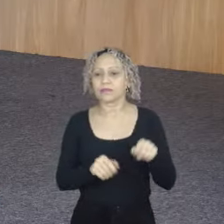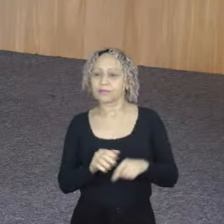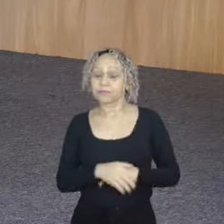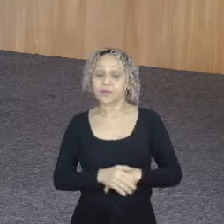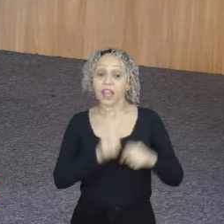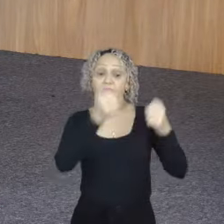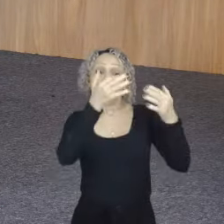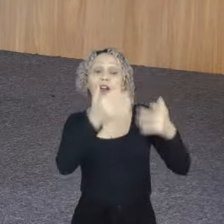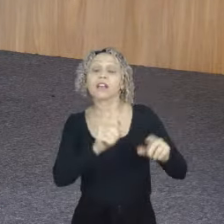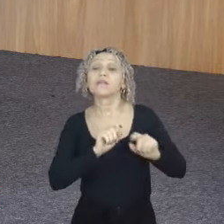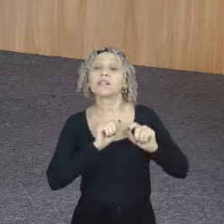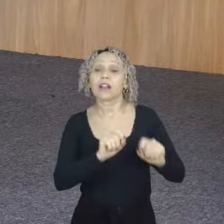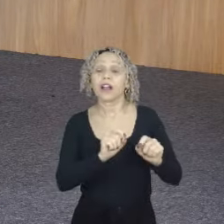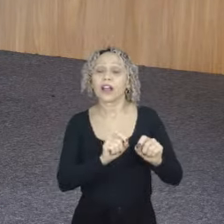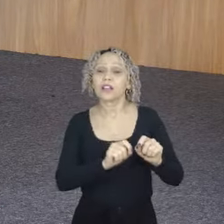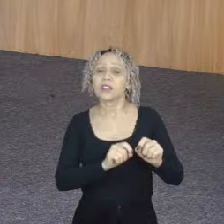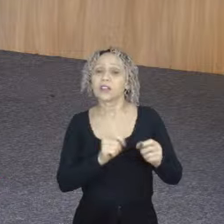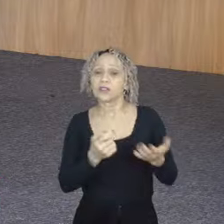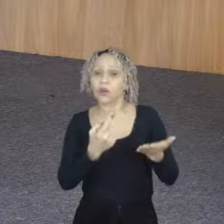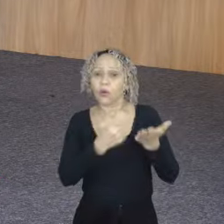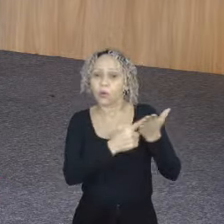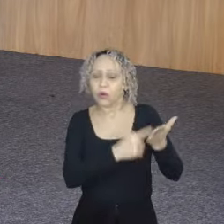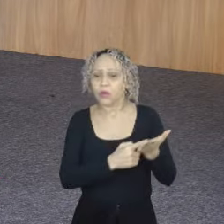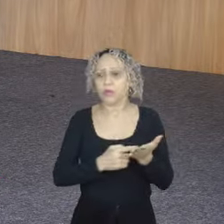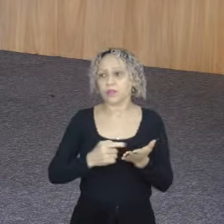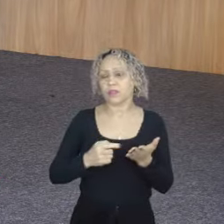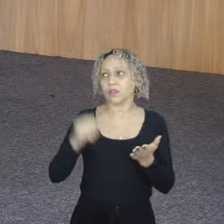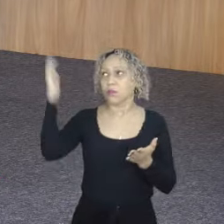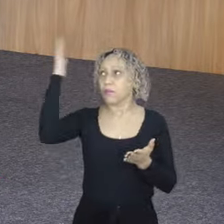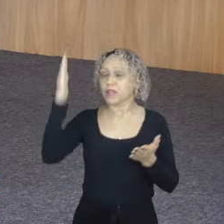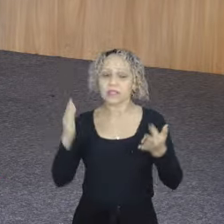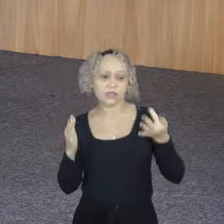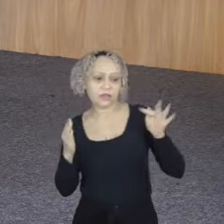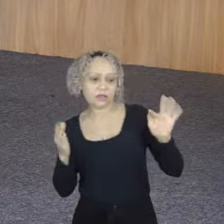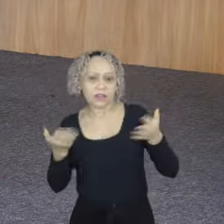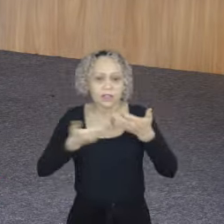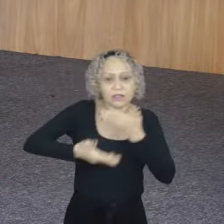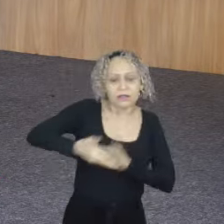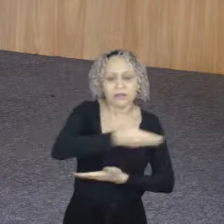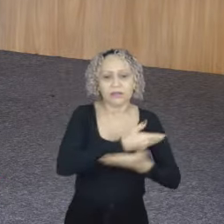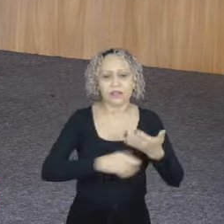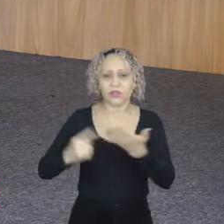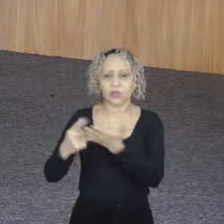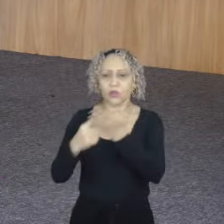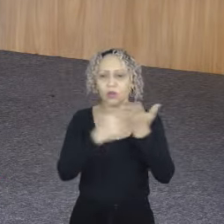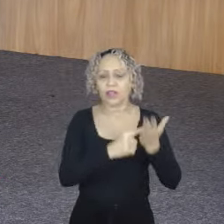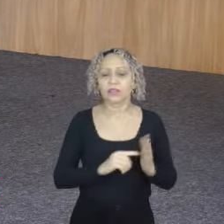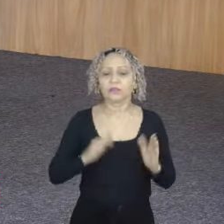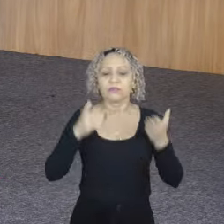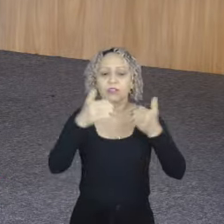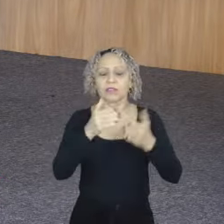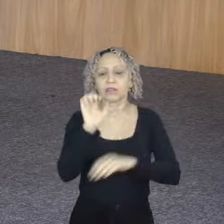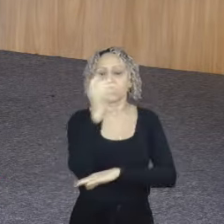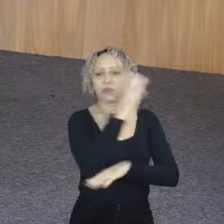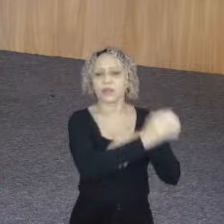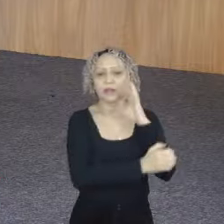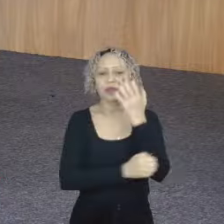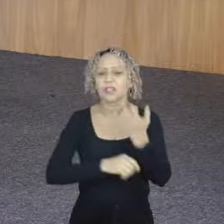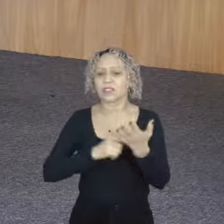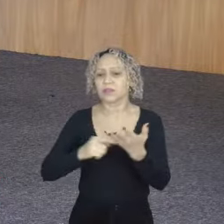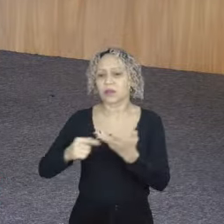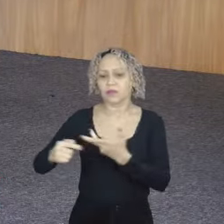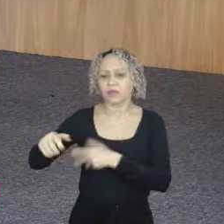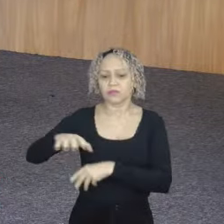ele vai tratar dessa agenda bilateral, né, Brasil e França, e os acordos voltados para o meio ambiente e outras